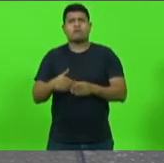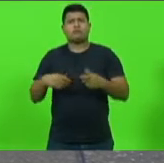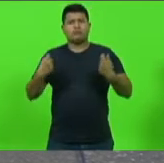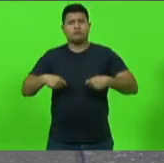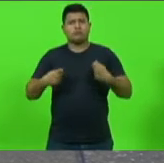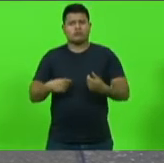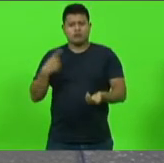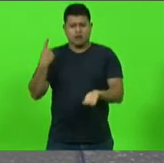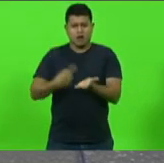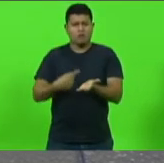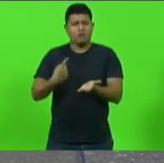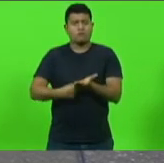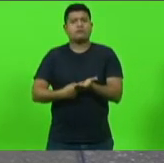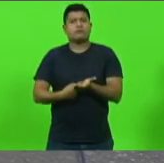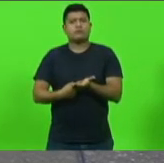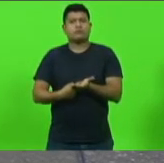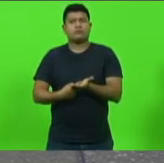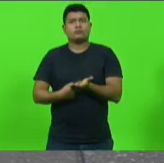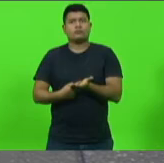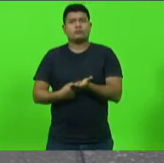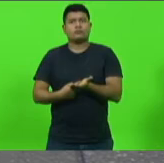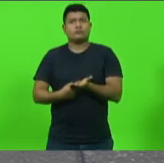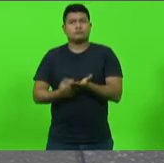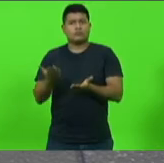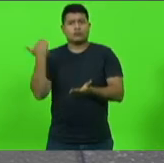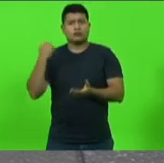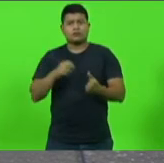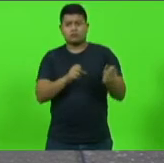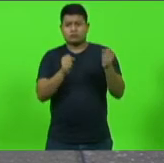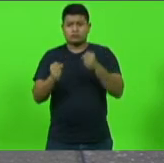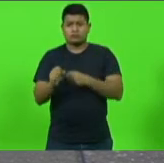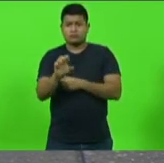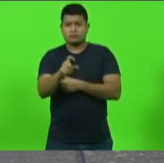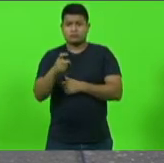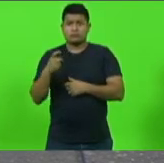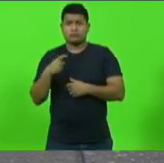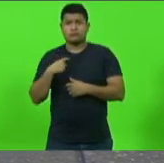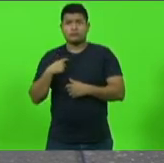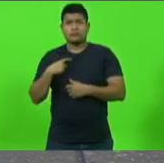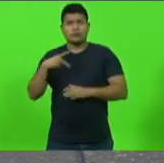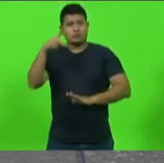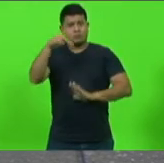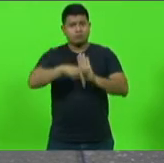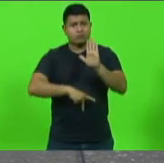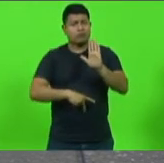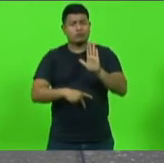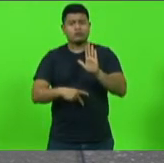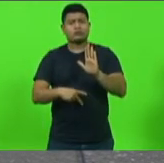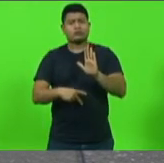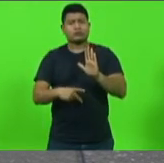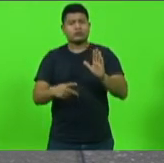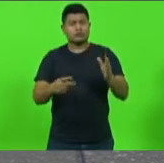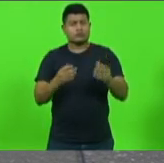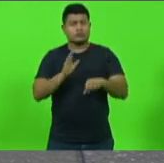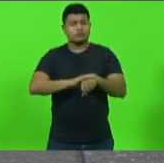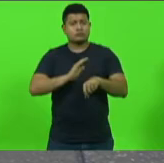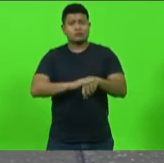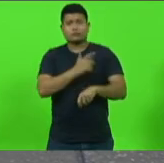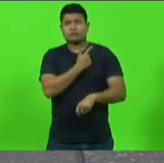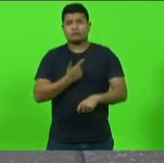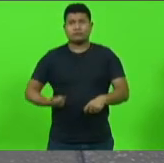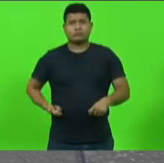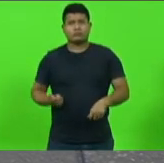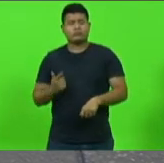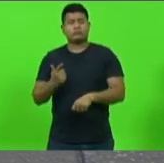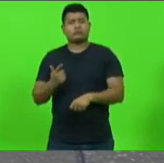firmado pelo Executivo, vote no projeto original. Então, eu dei a minha